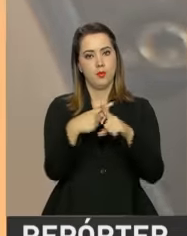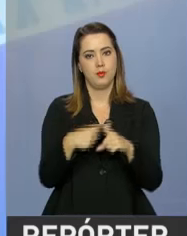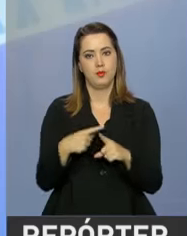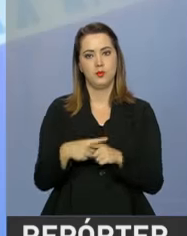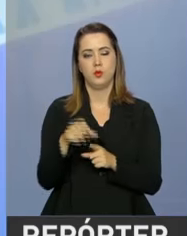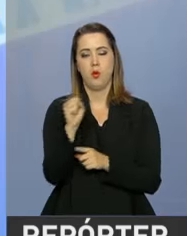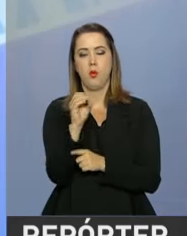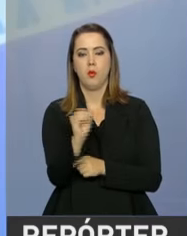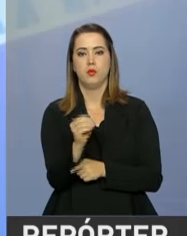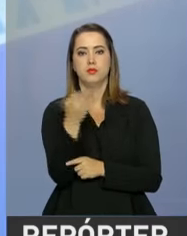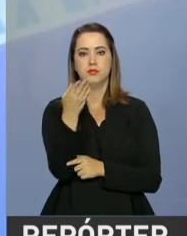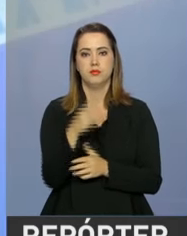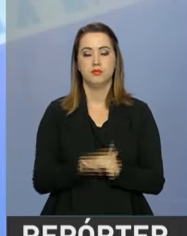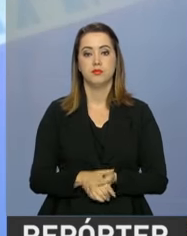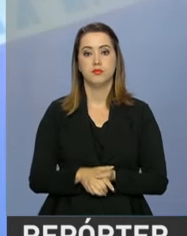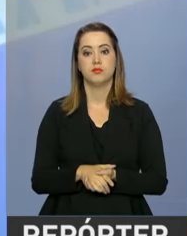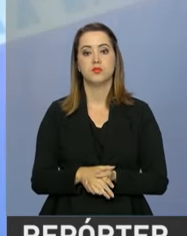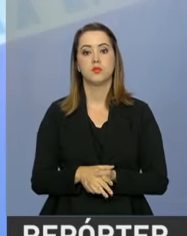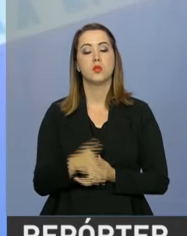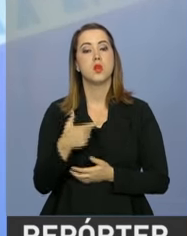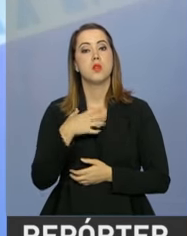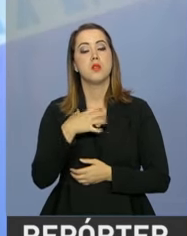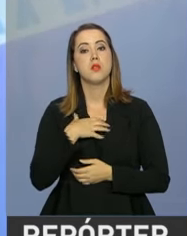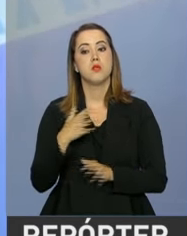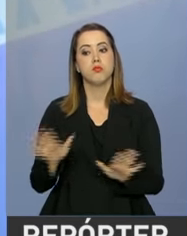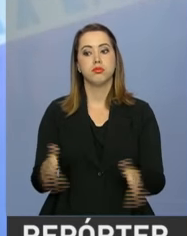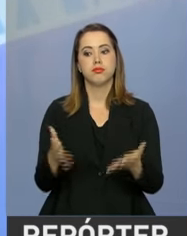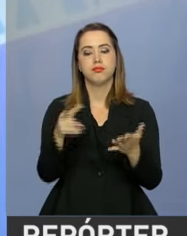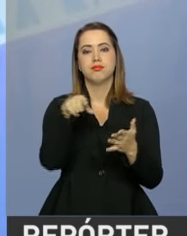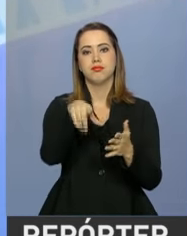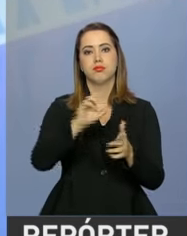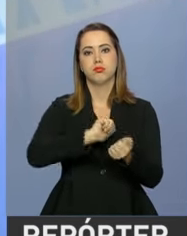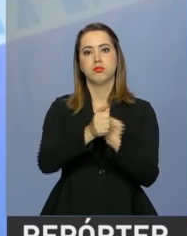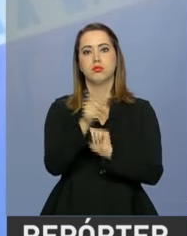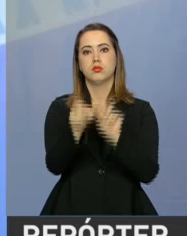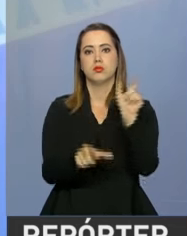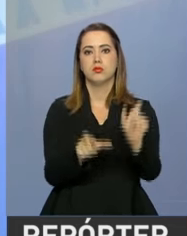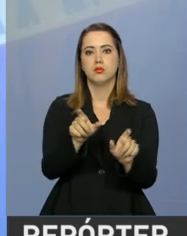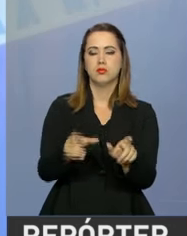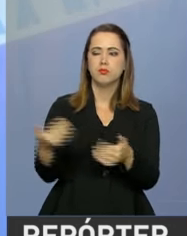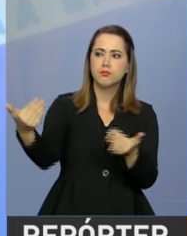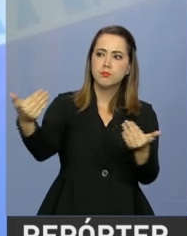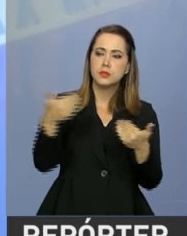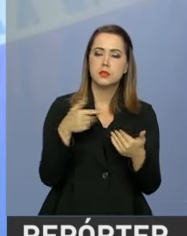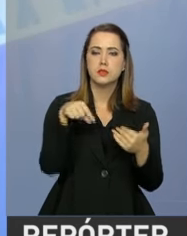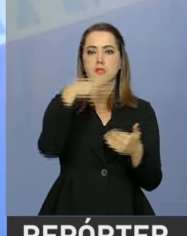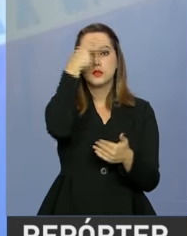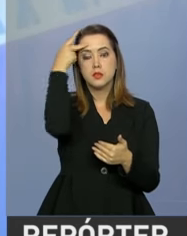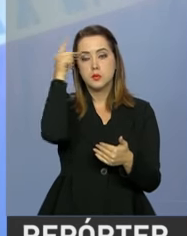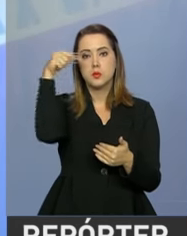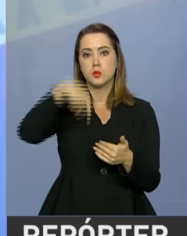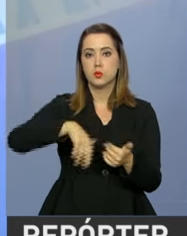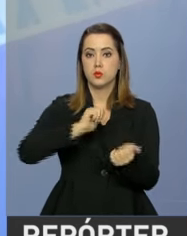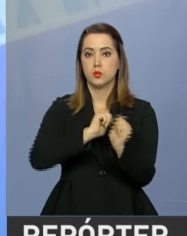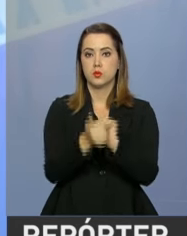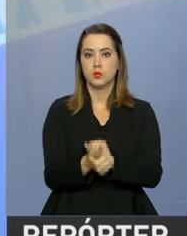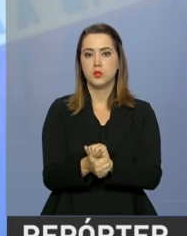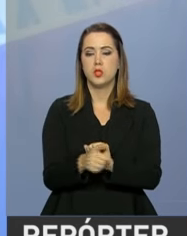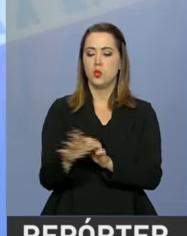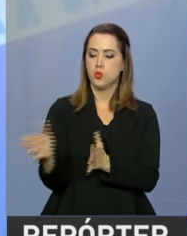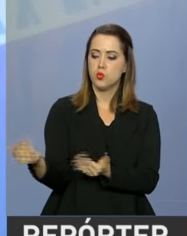80. A intenção do jogo é promover os atletas e trazer o público pro mundo esportivo. É fazer com que mais